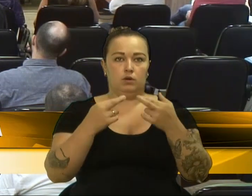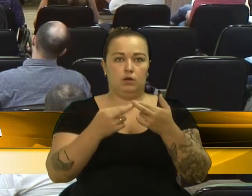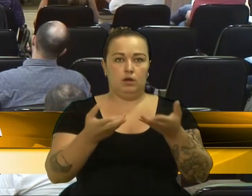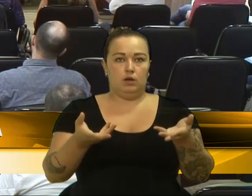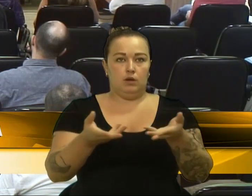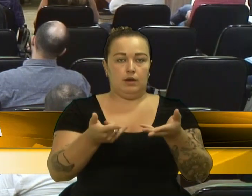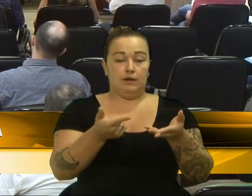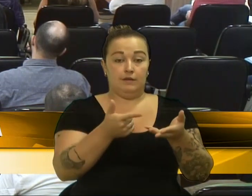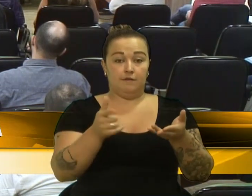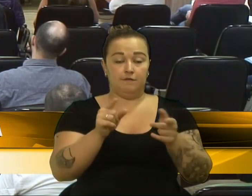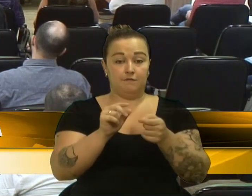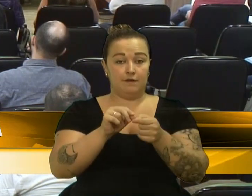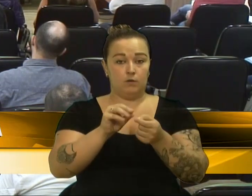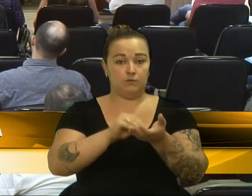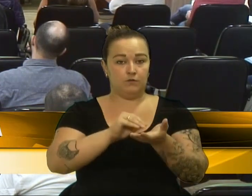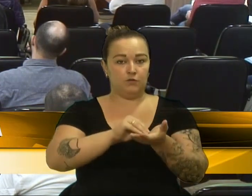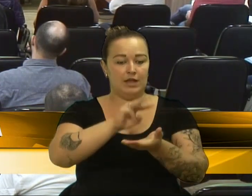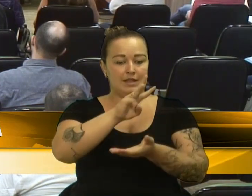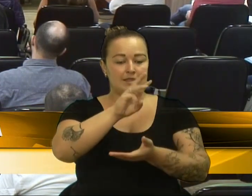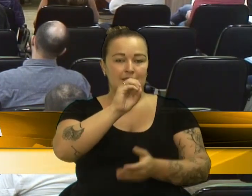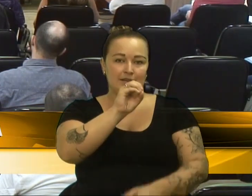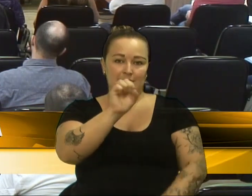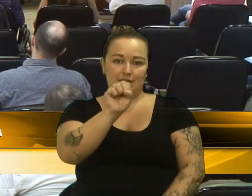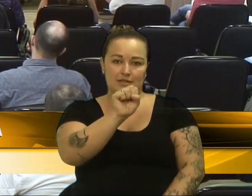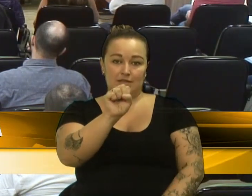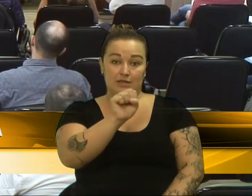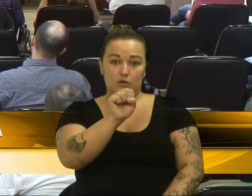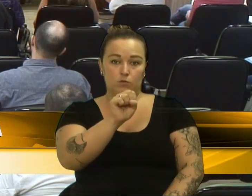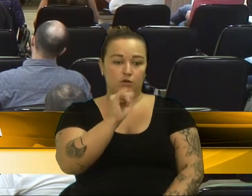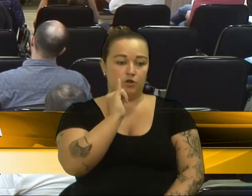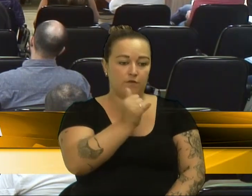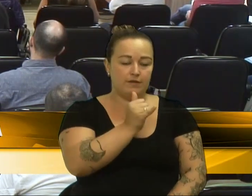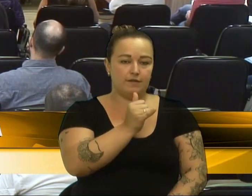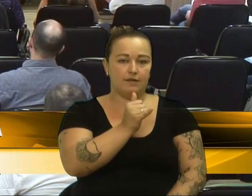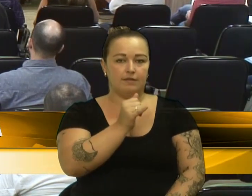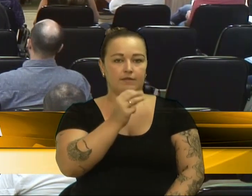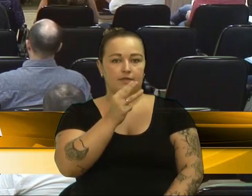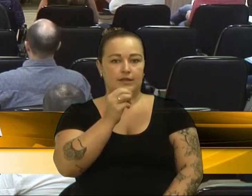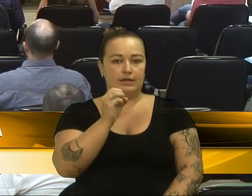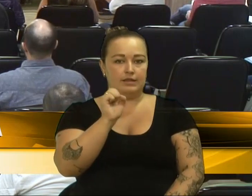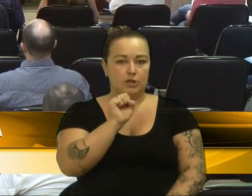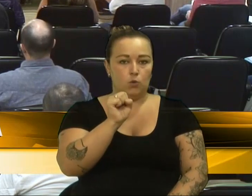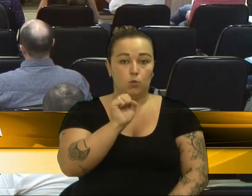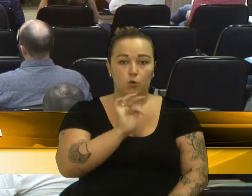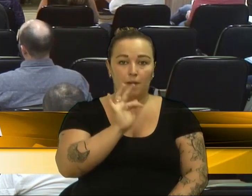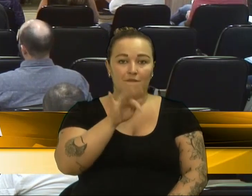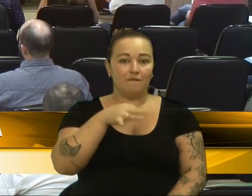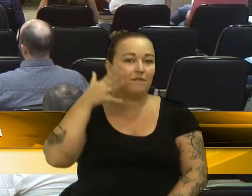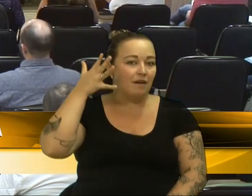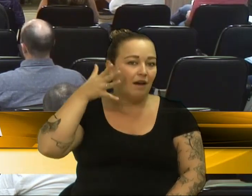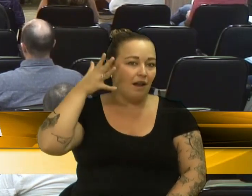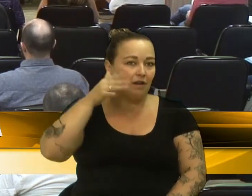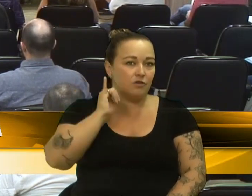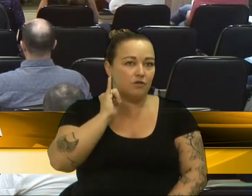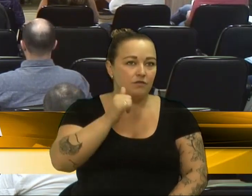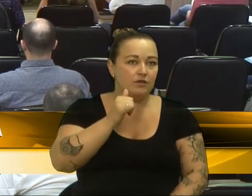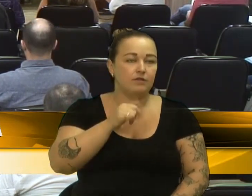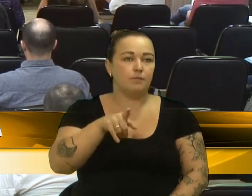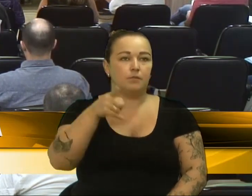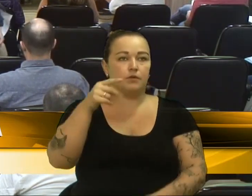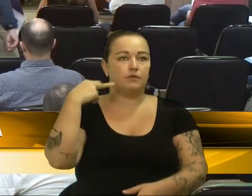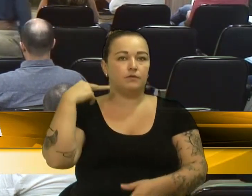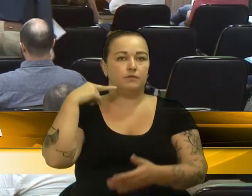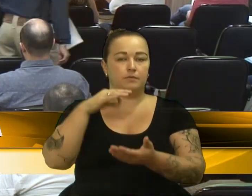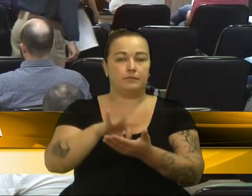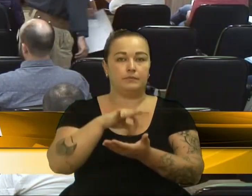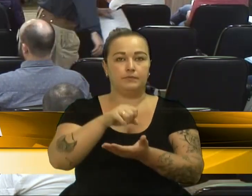quando faltar 30 segundos para os 5, a gente dá um toque e depois nos 5 volta a avisar. Próxima vereadora inscrita,